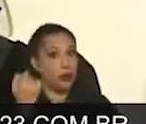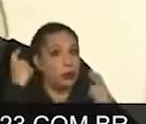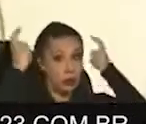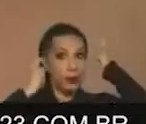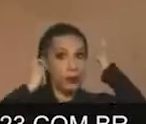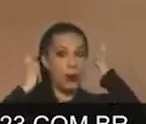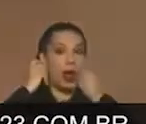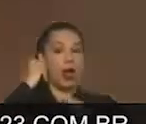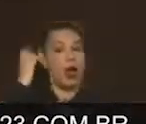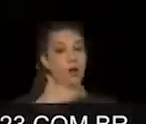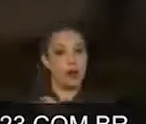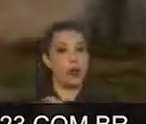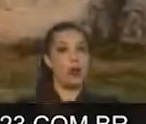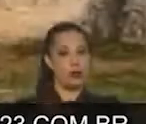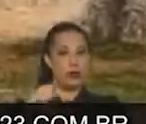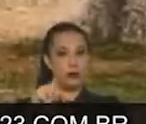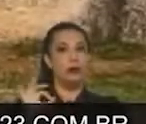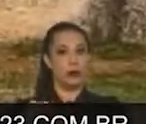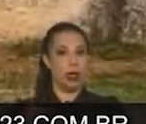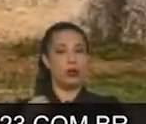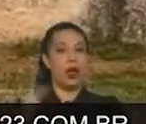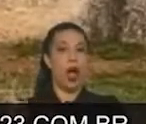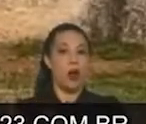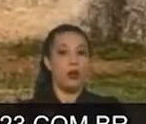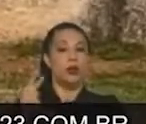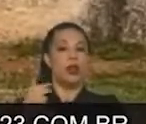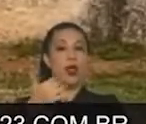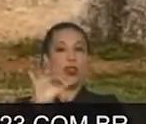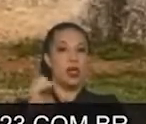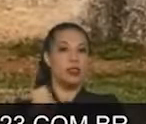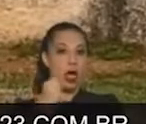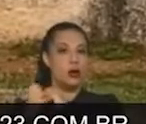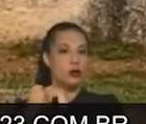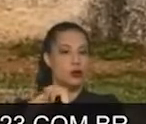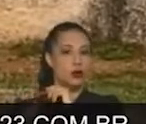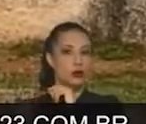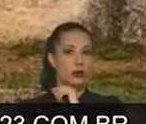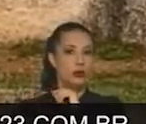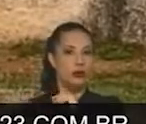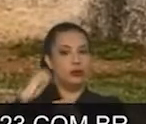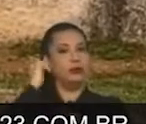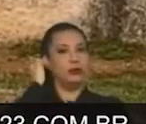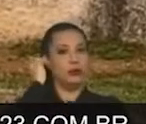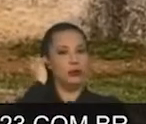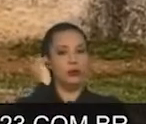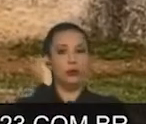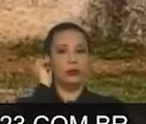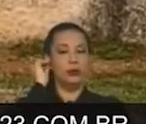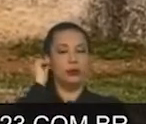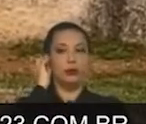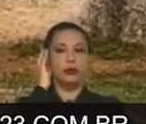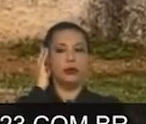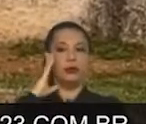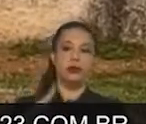preocupar. Você mesmo. Foi o que aconteceu com o Rule Anderson há quase 10 anos. Enquanto ele mergulhava na rotina para atender aos outros,